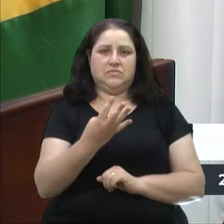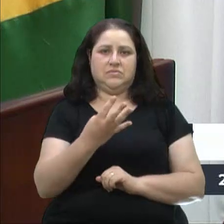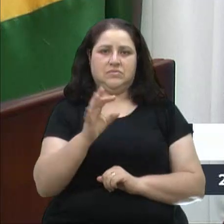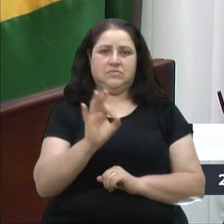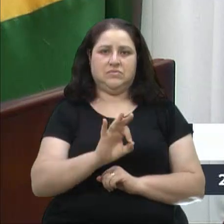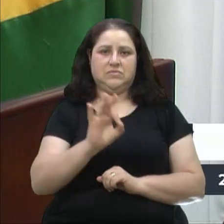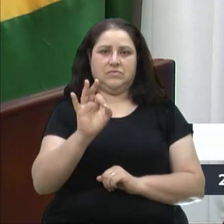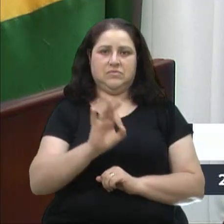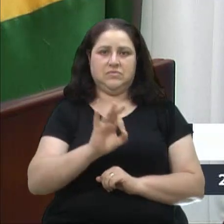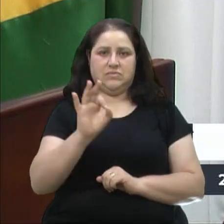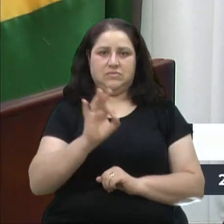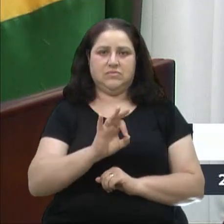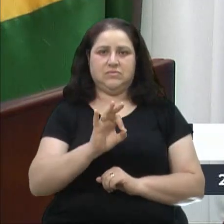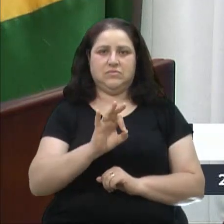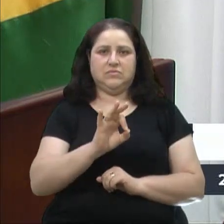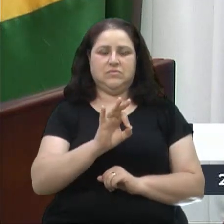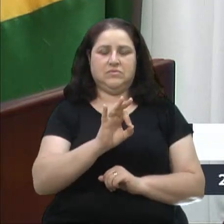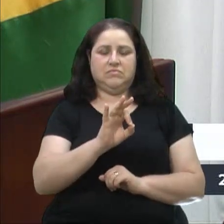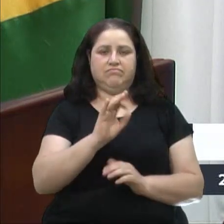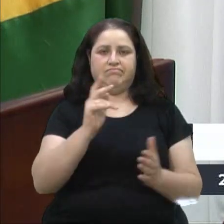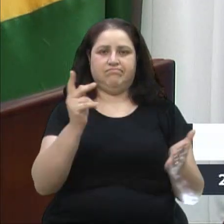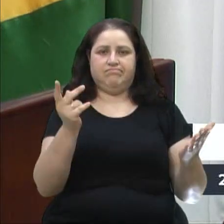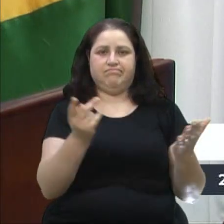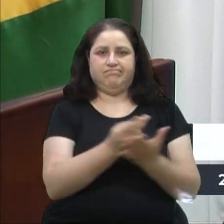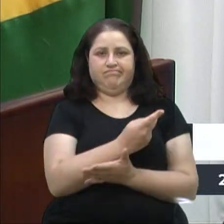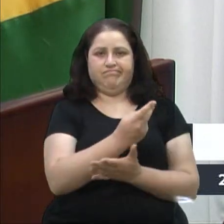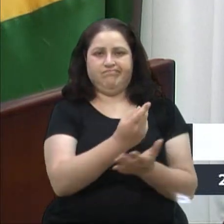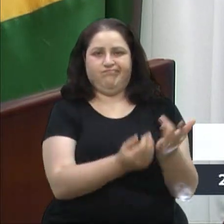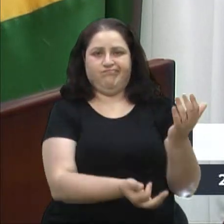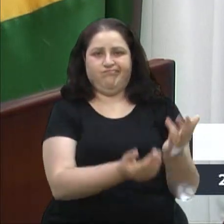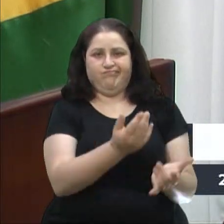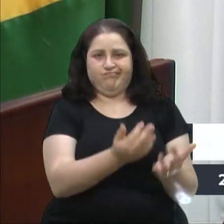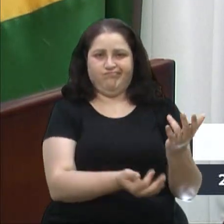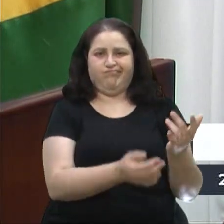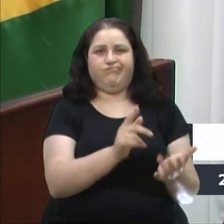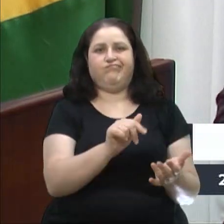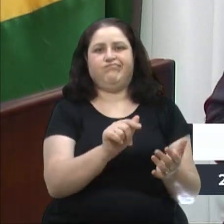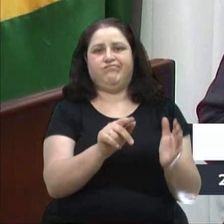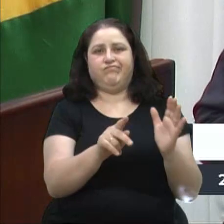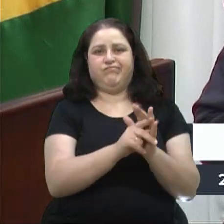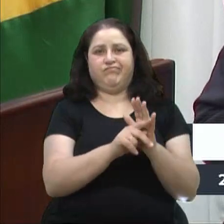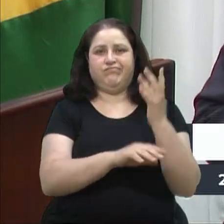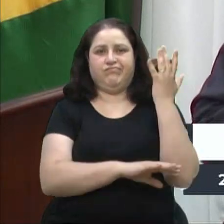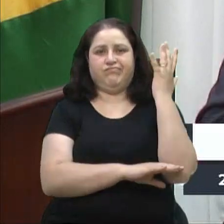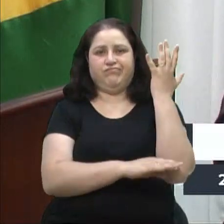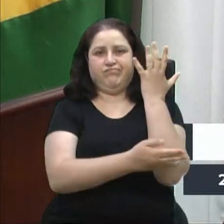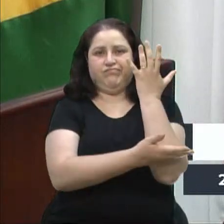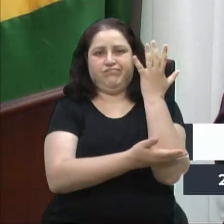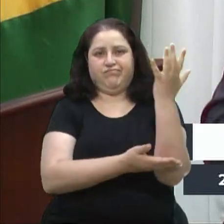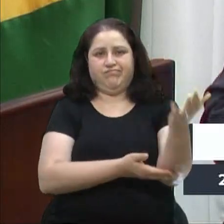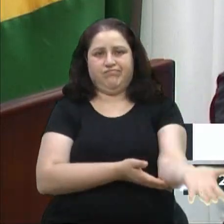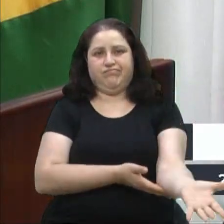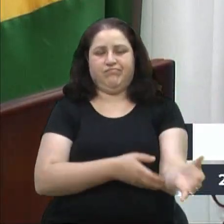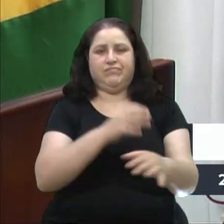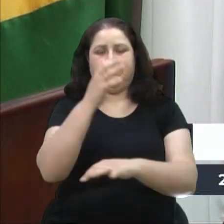34% dos incêndios, então, é desmatamento, que a mudança do clima